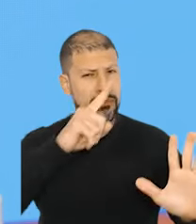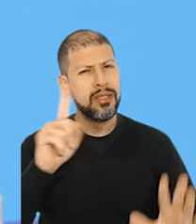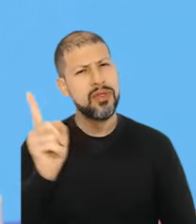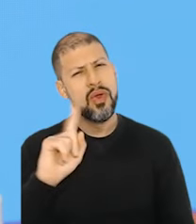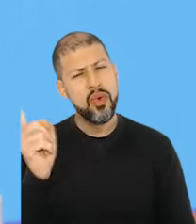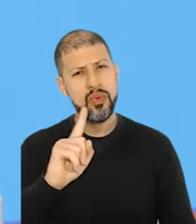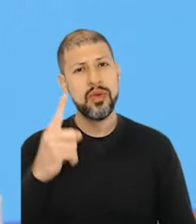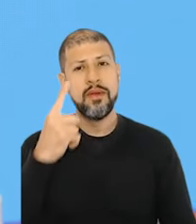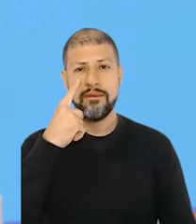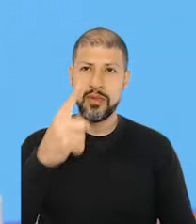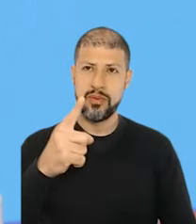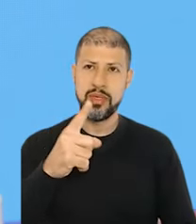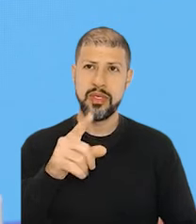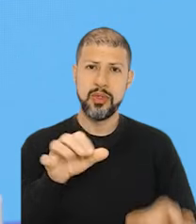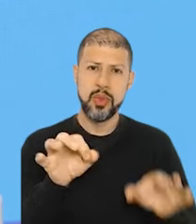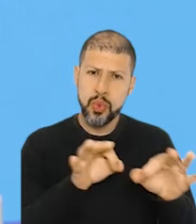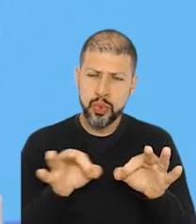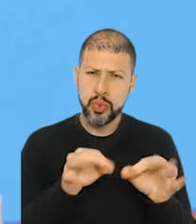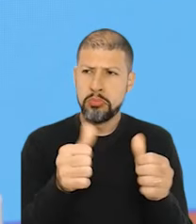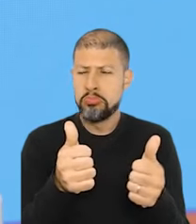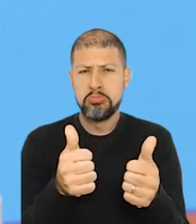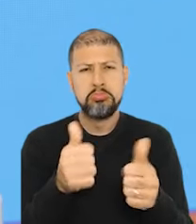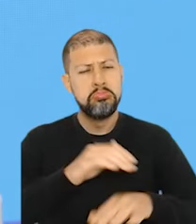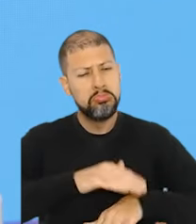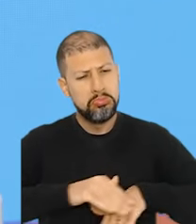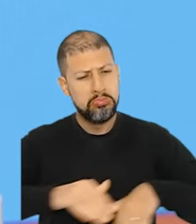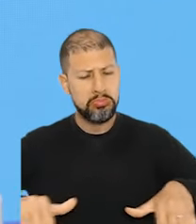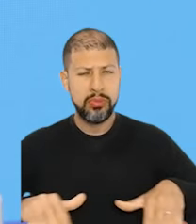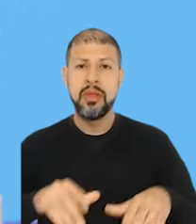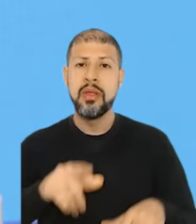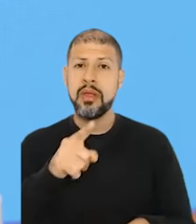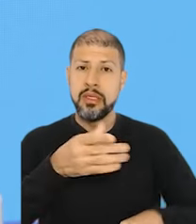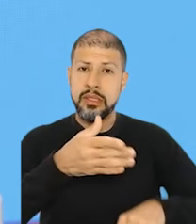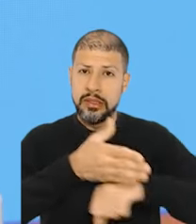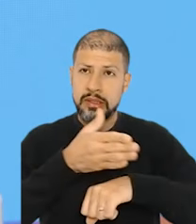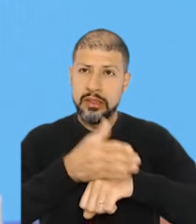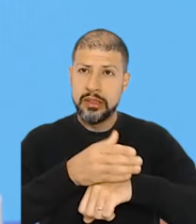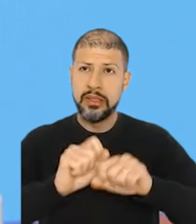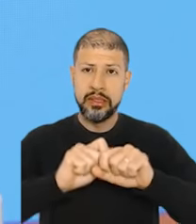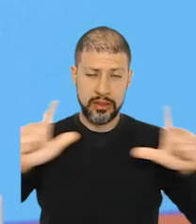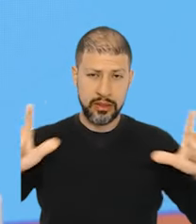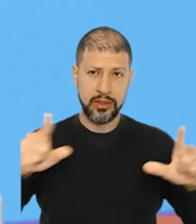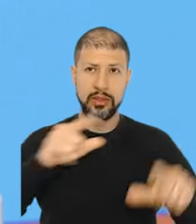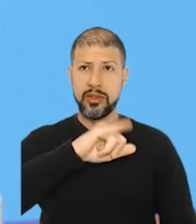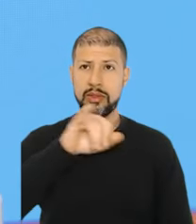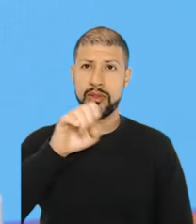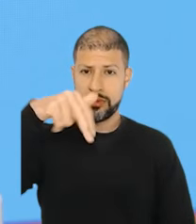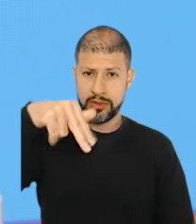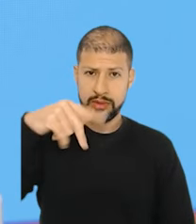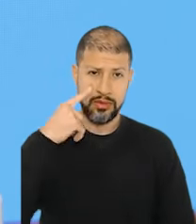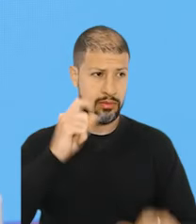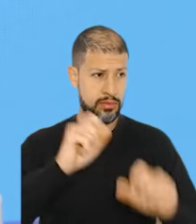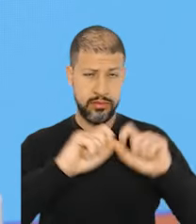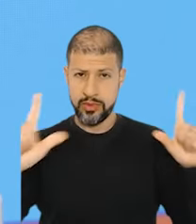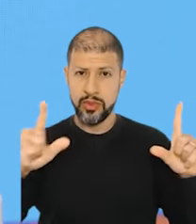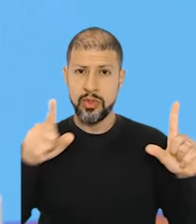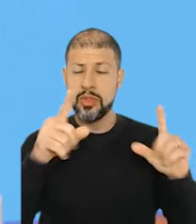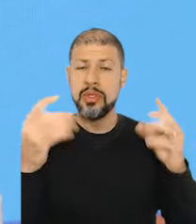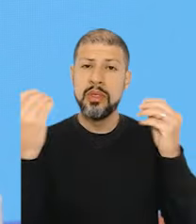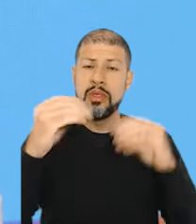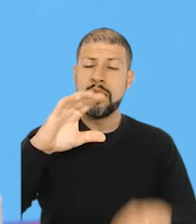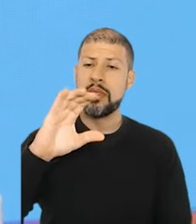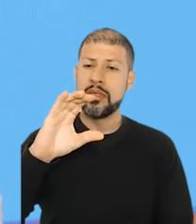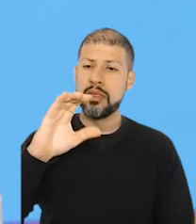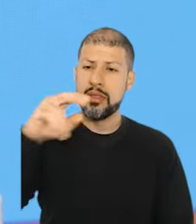que você tendo um bom controle você consegue fazer tranquilo e quando você acessar essa tela aqui que o g tá aberta aqui ó quando você colocar o seu CNPJ e